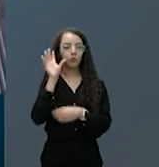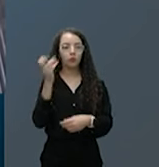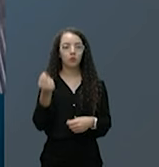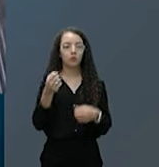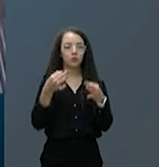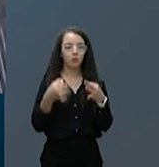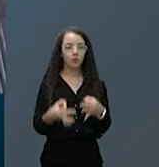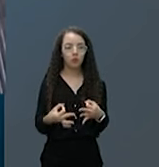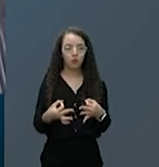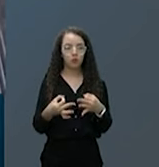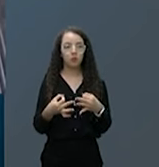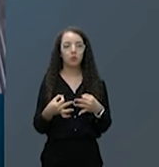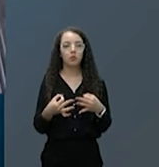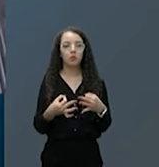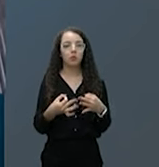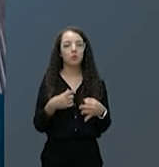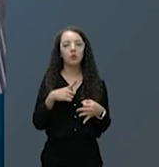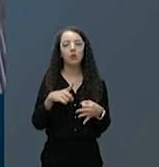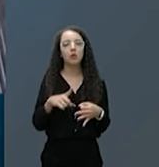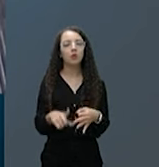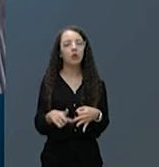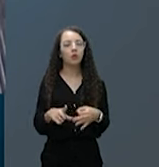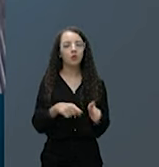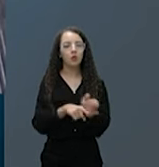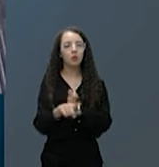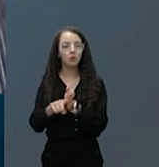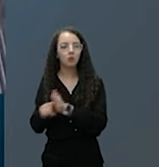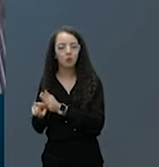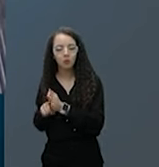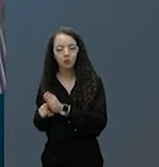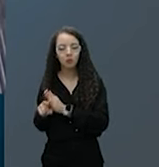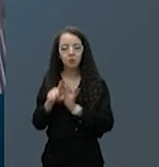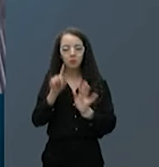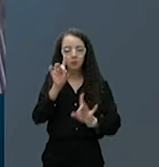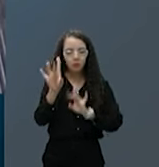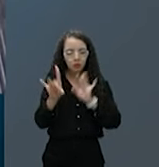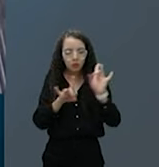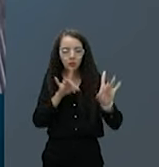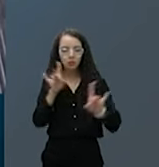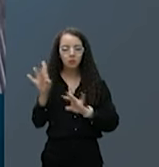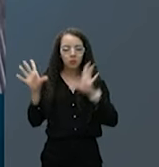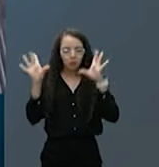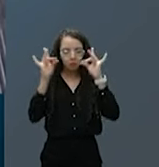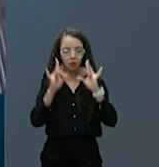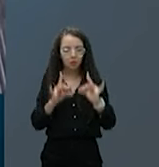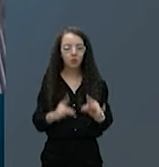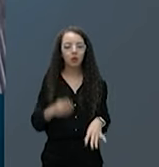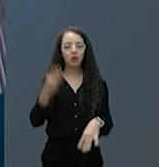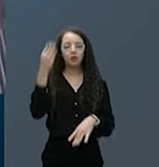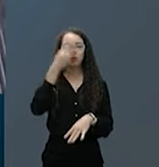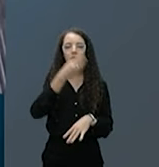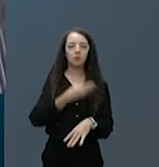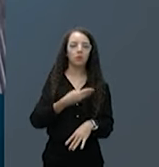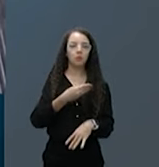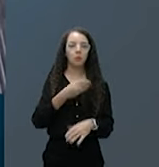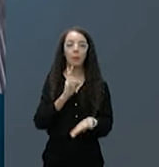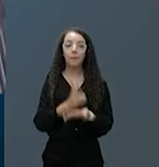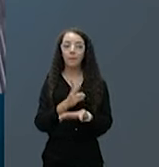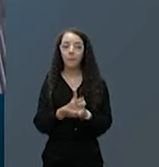determinar, contudo, o exame pormenorizado de cada uma das alegações ou provas, nem que sejam corretos os fundamentos da